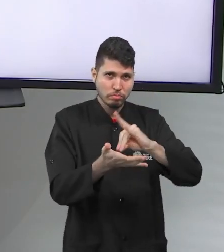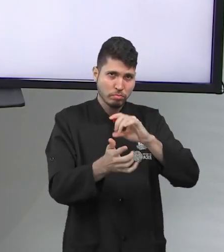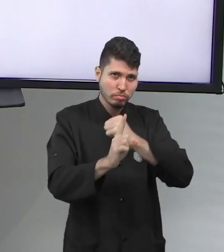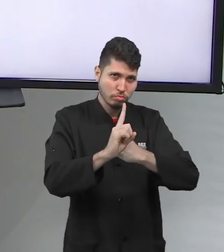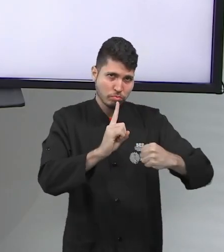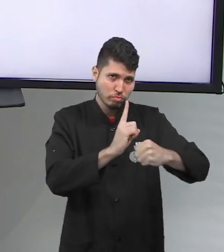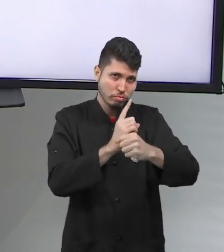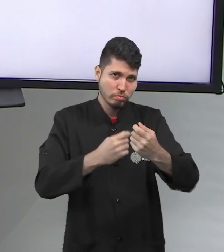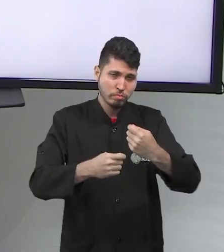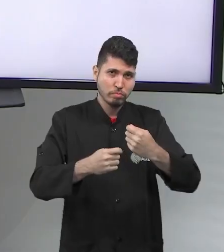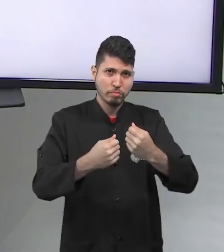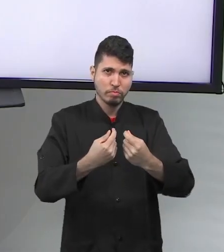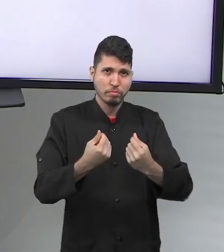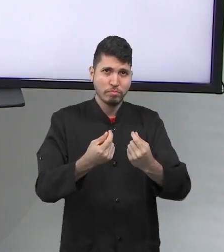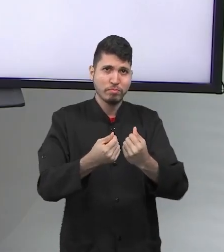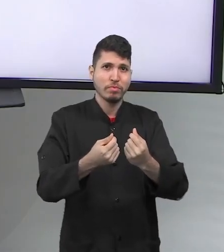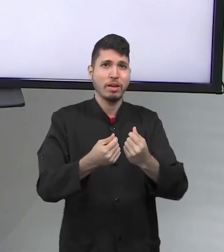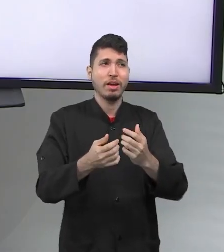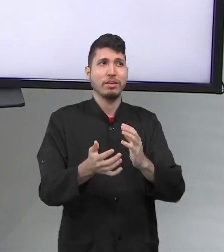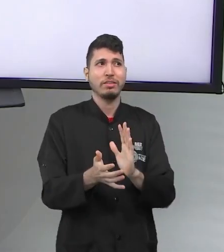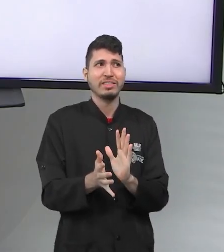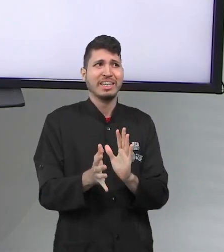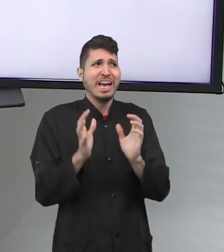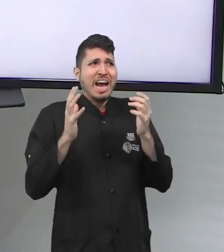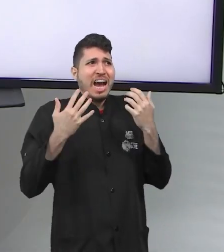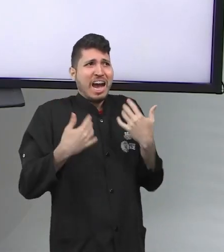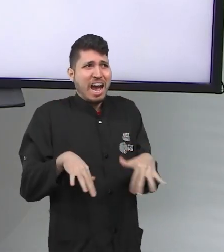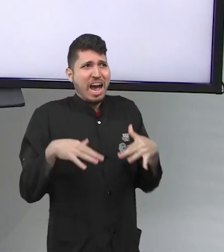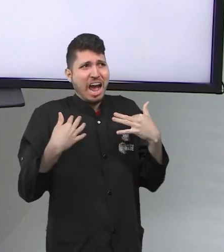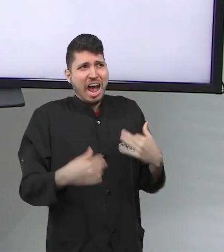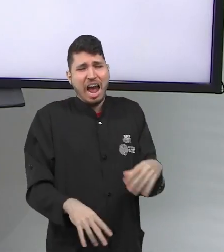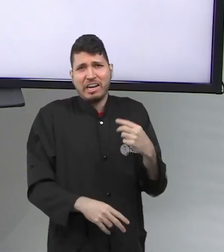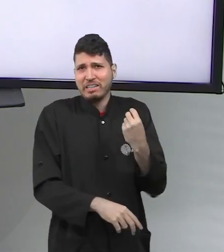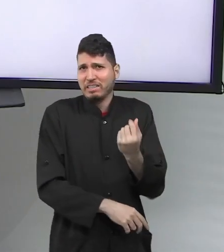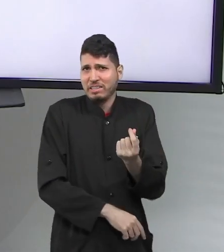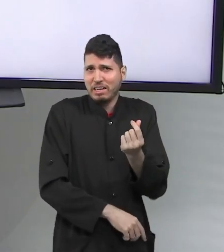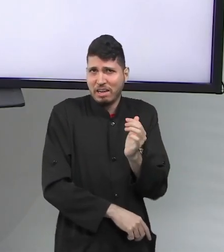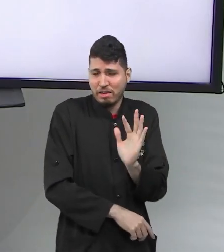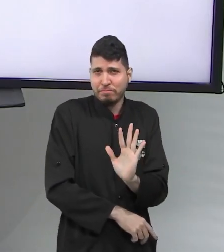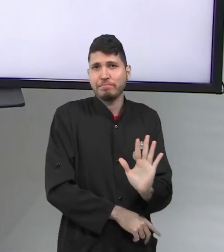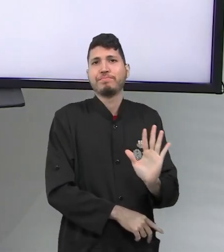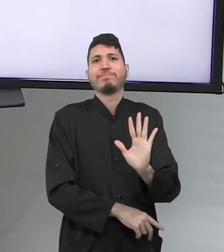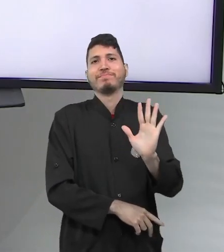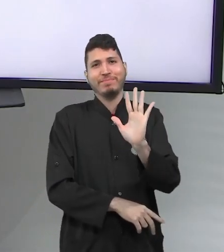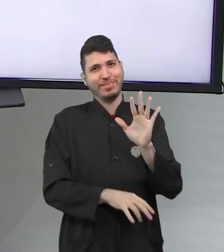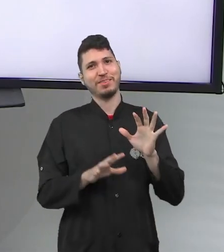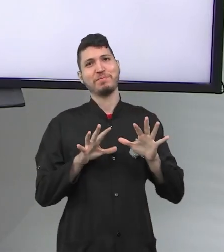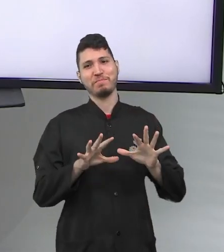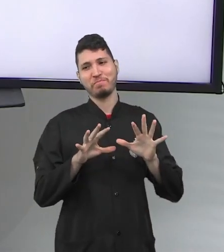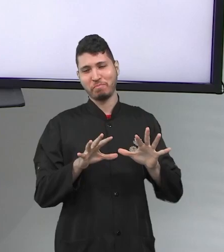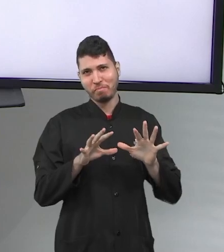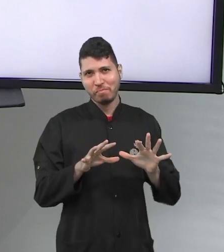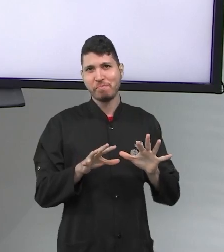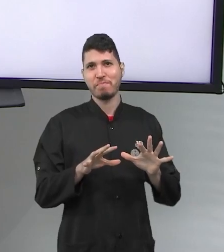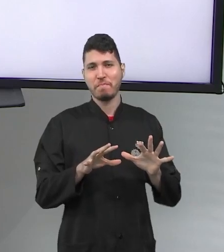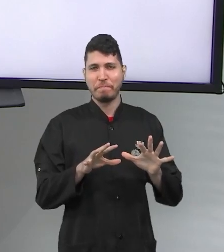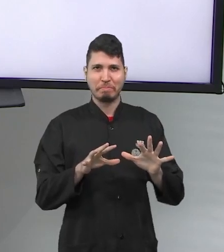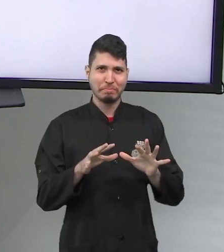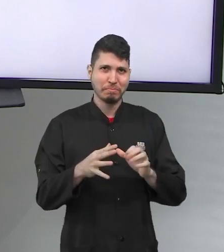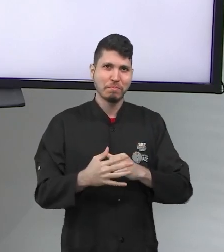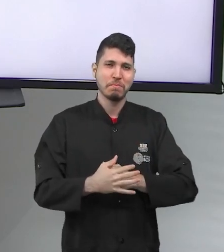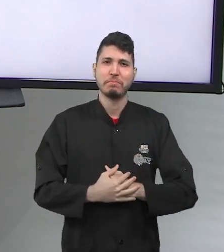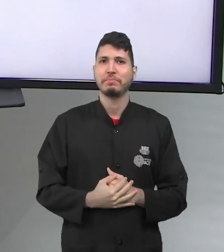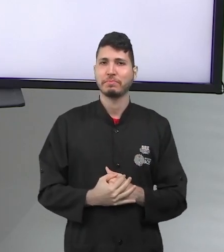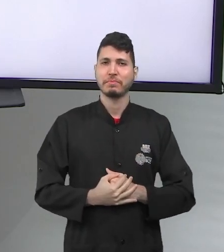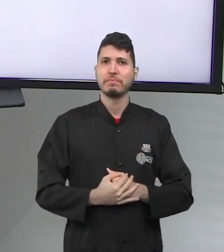pessoa, acaba sendo muito caro. Por isso que hoje você tem um endividamento muito elevado das